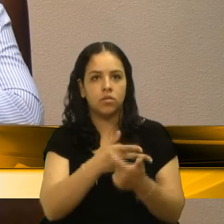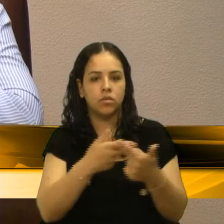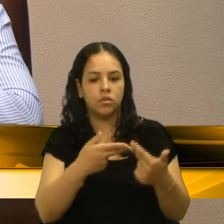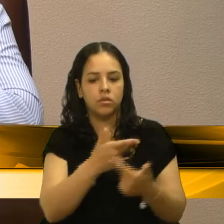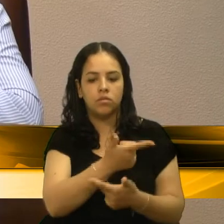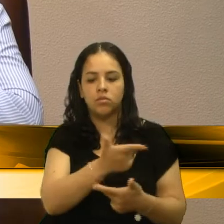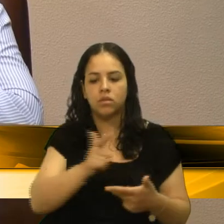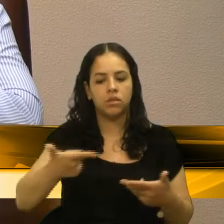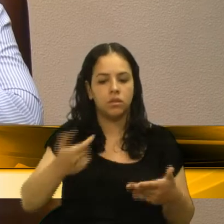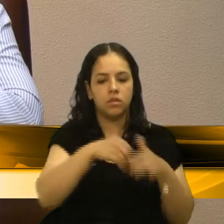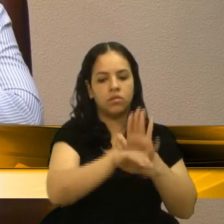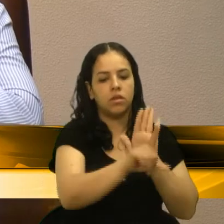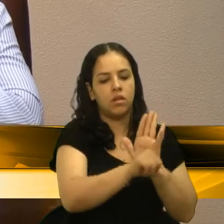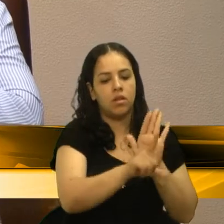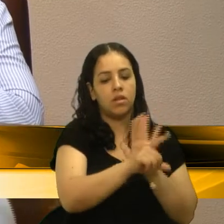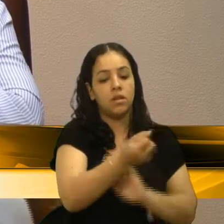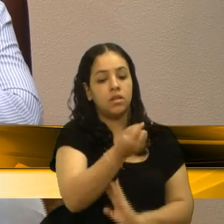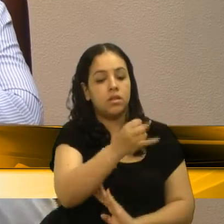inconstitucionalidade. Se houvesse alguma